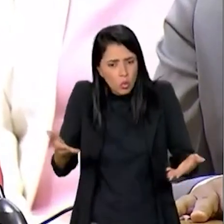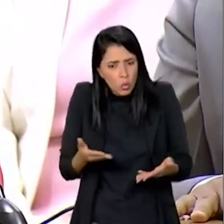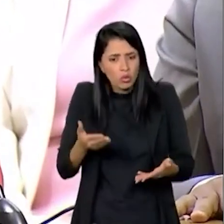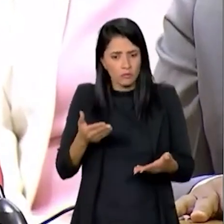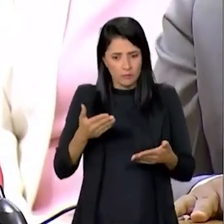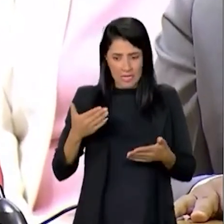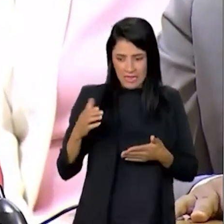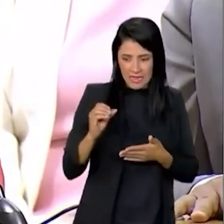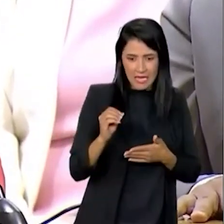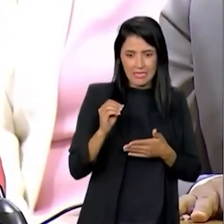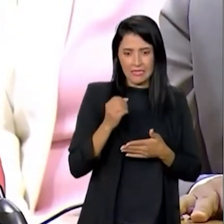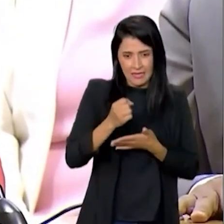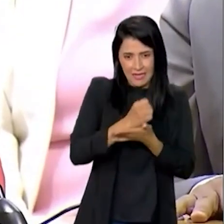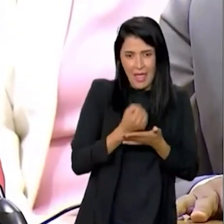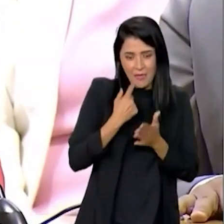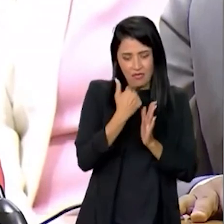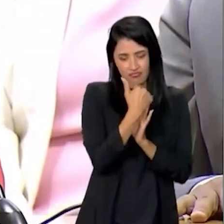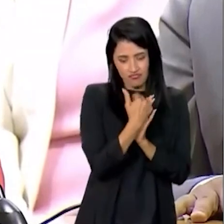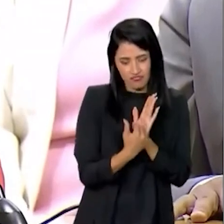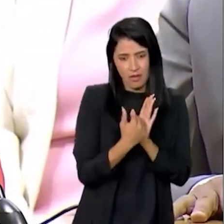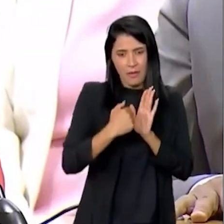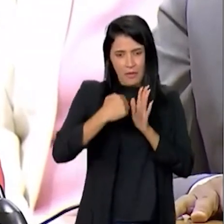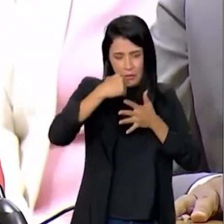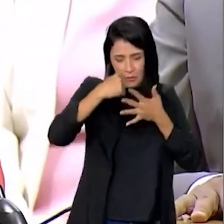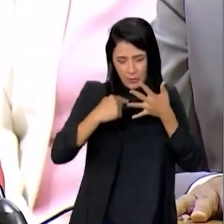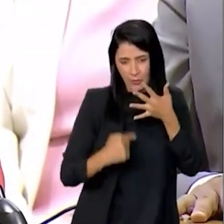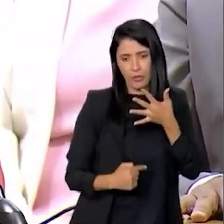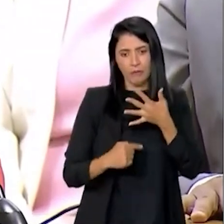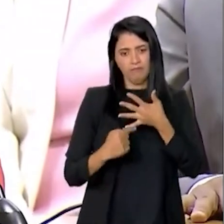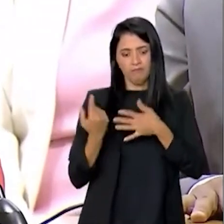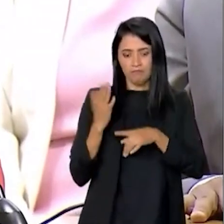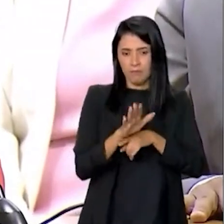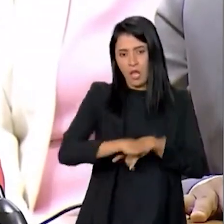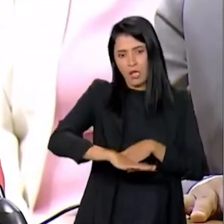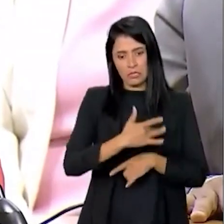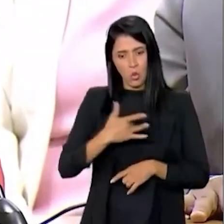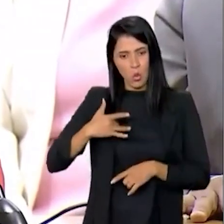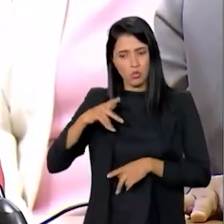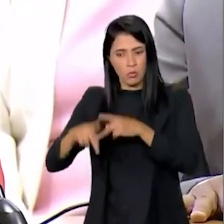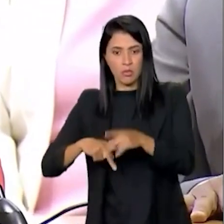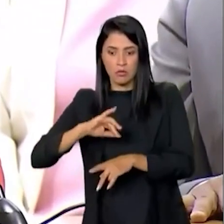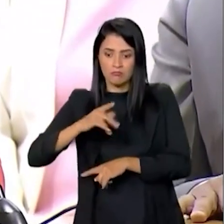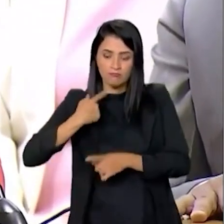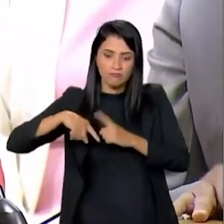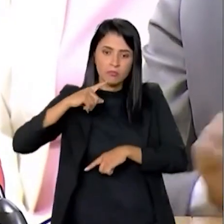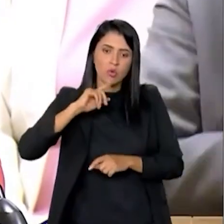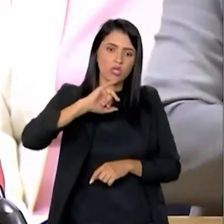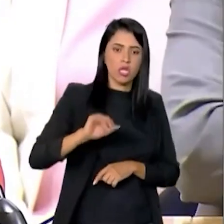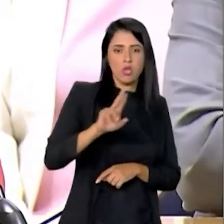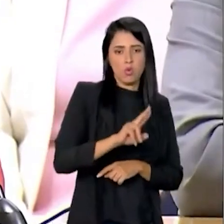com esses 10 medicamentos de impacto na saúde da população, de impacto